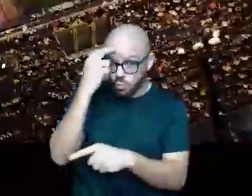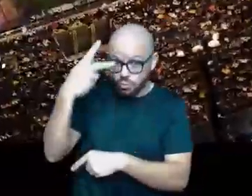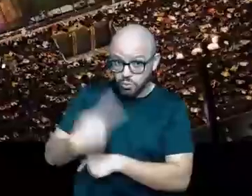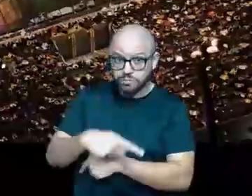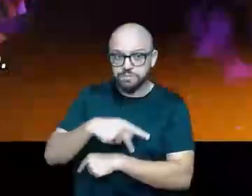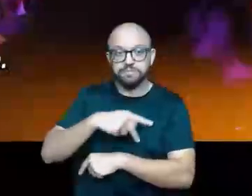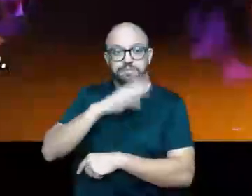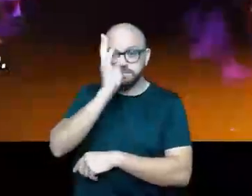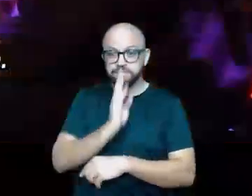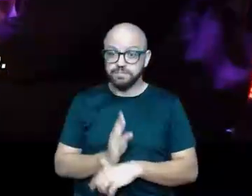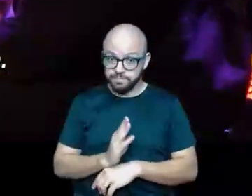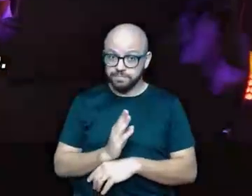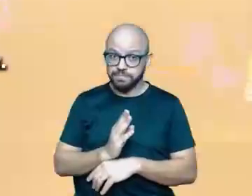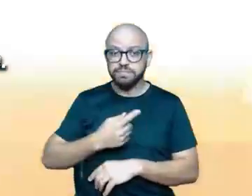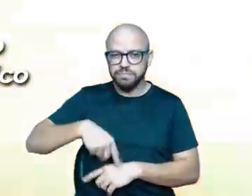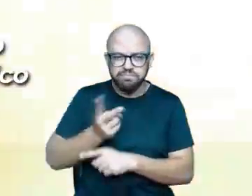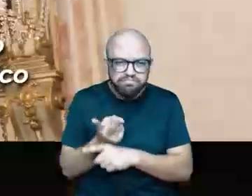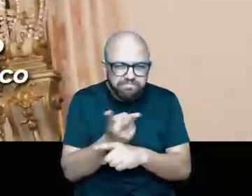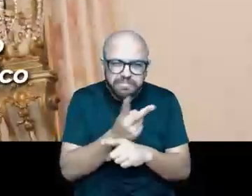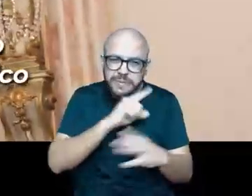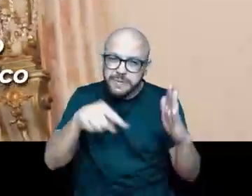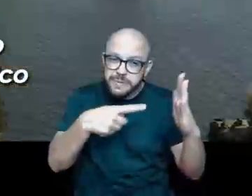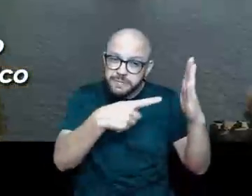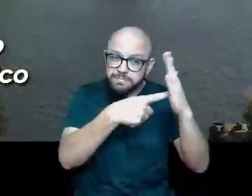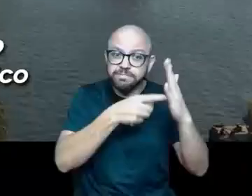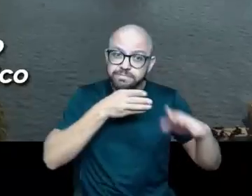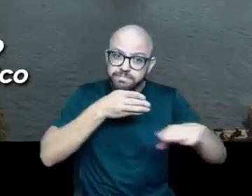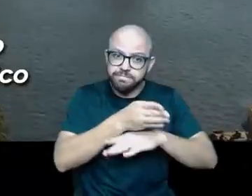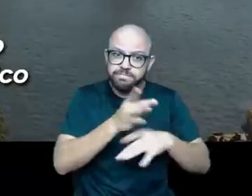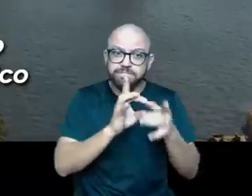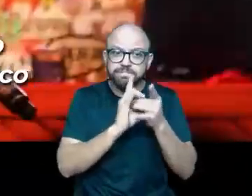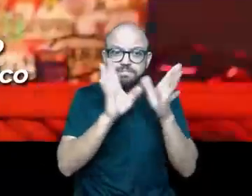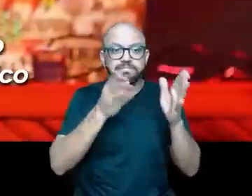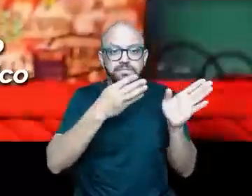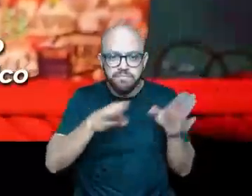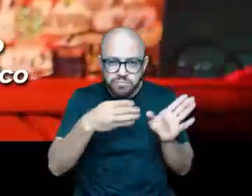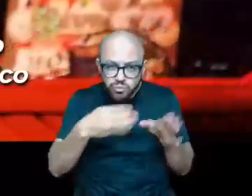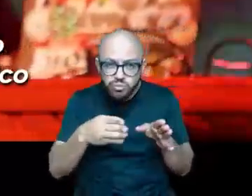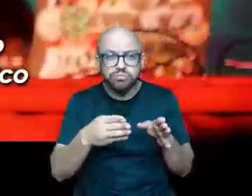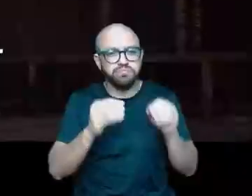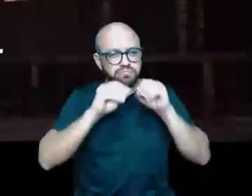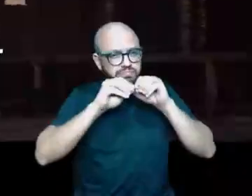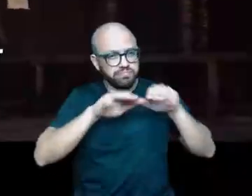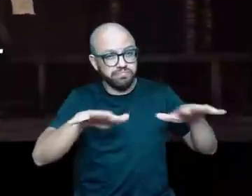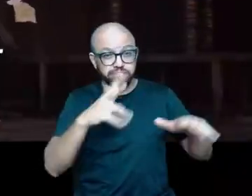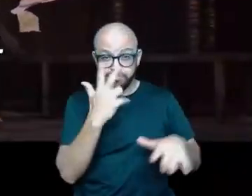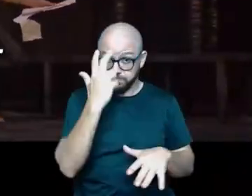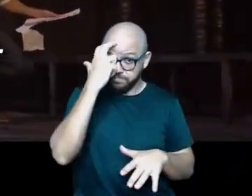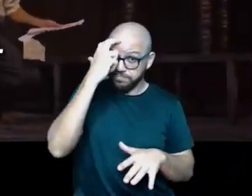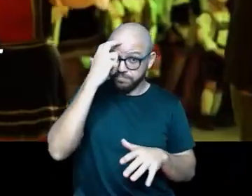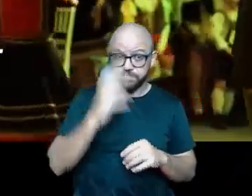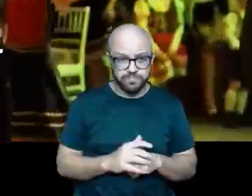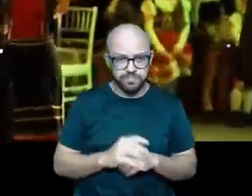de incentivo à cultura brasileira. Com ela, perseguimos a missão de assegurar o acesso democrático à produção